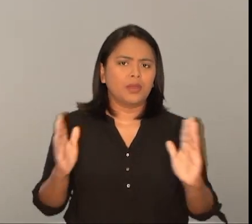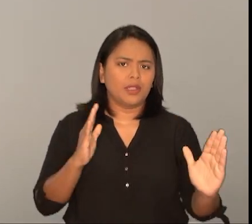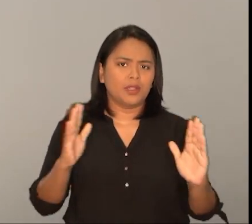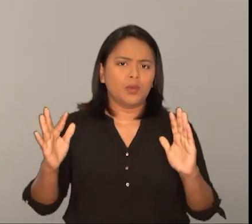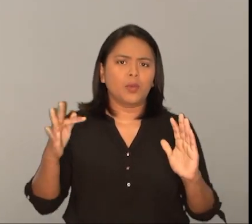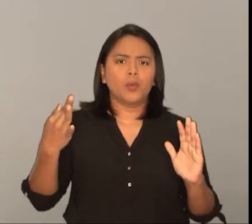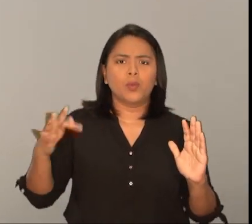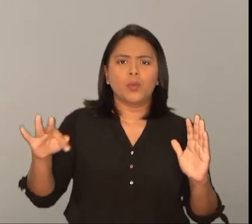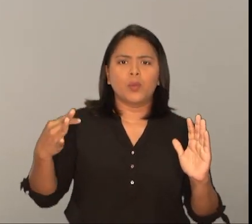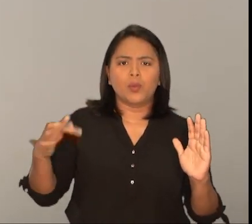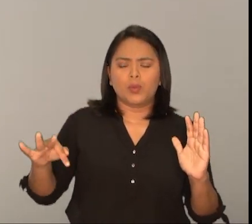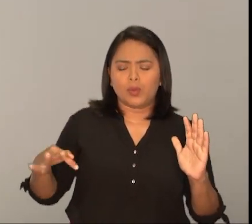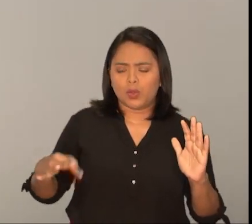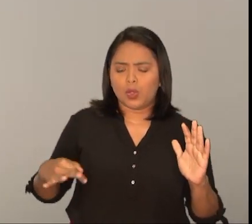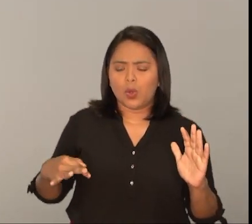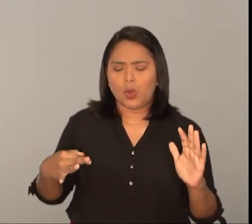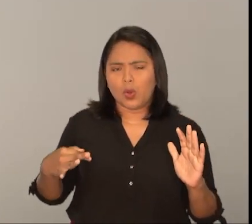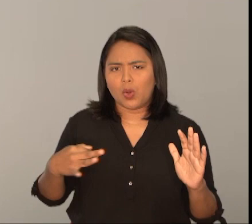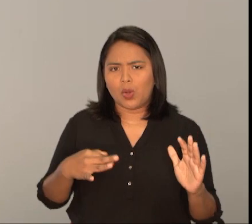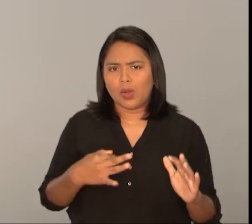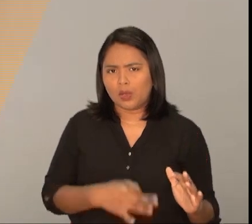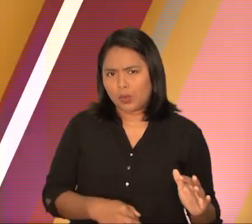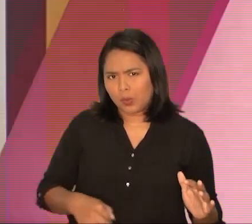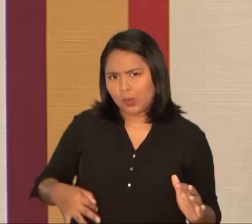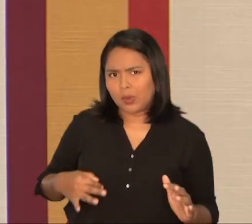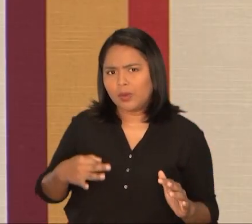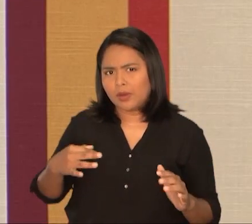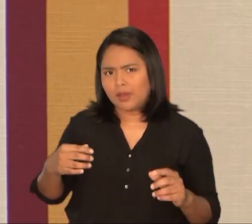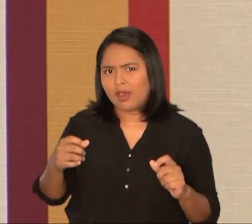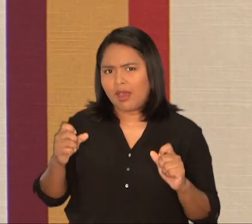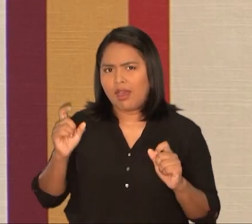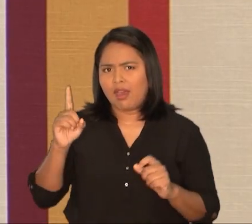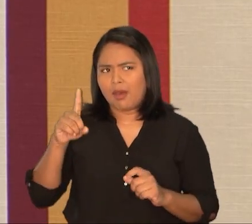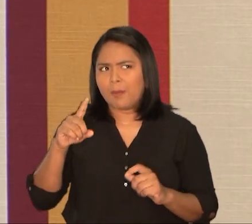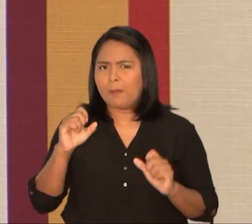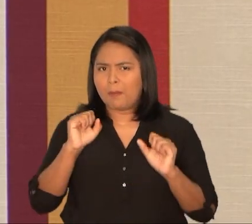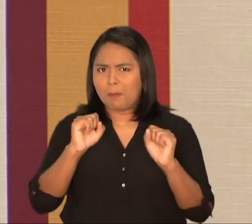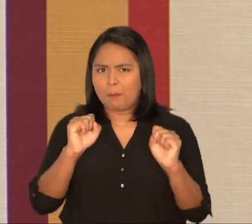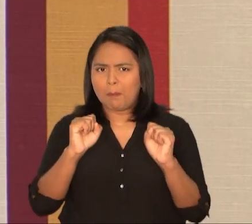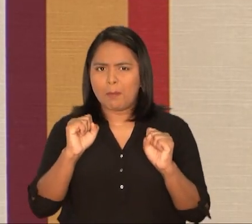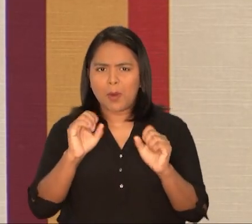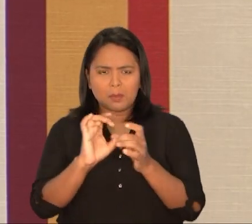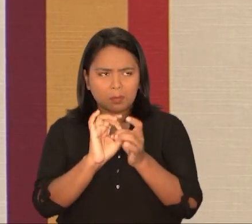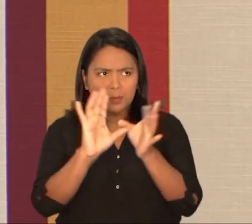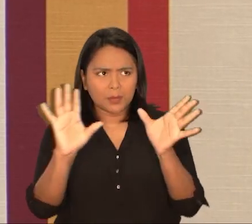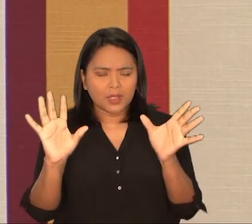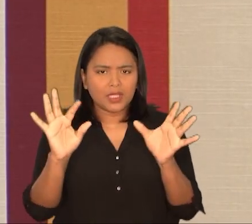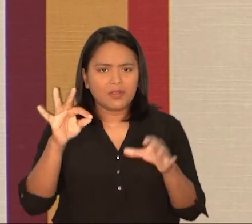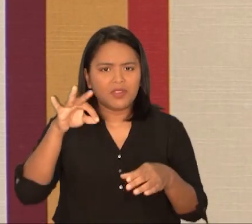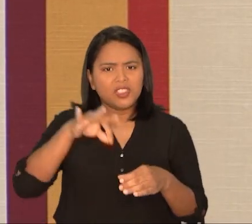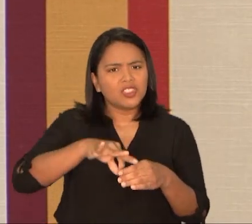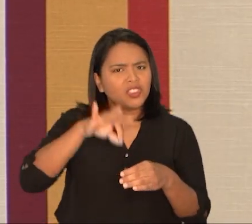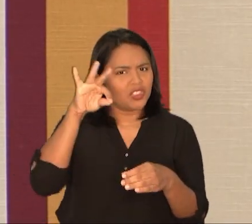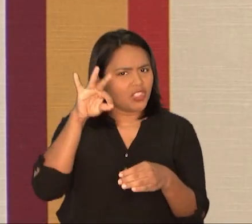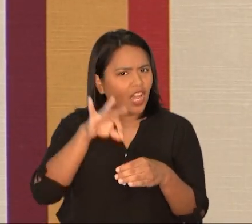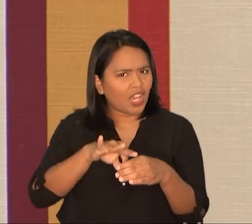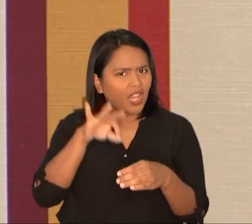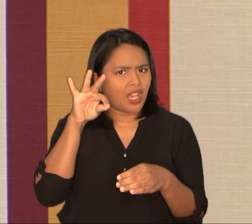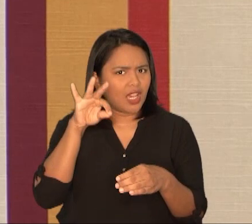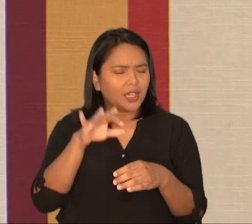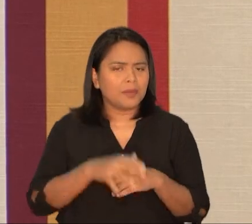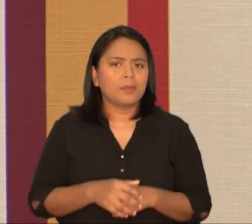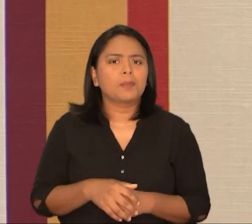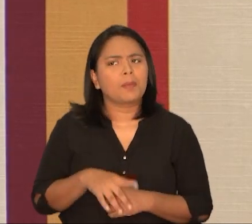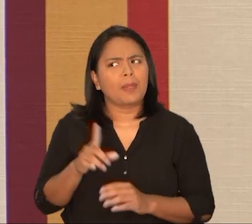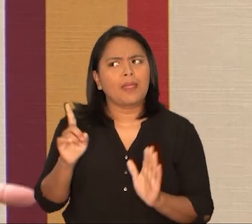é recomendado dar chazinho para os bebês ou não? Então, Isa, essa é uma pergunta ainda muito comum, apesar, né, da gente